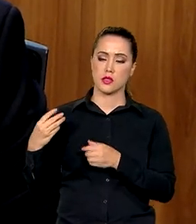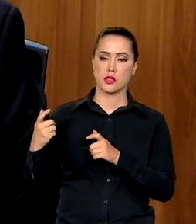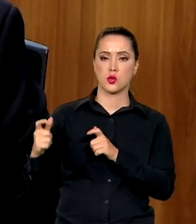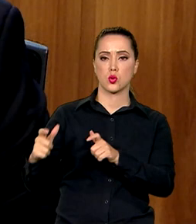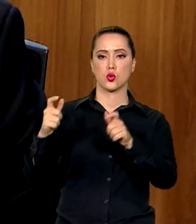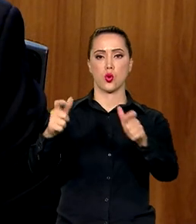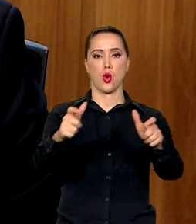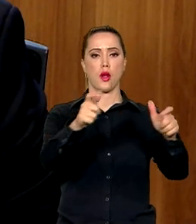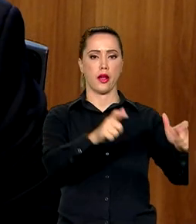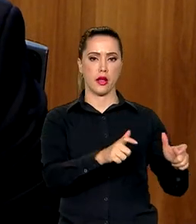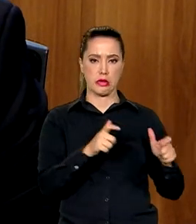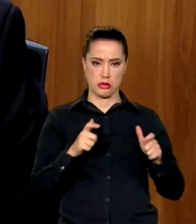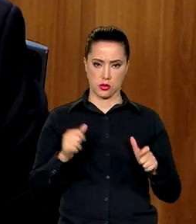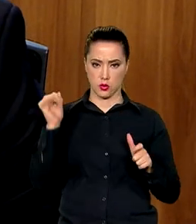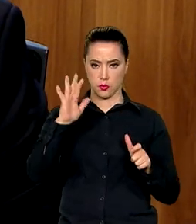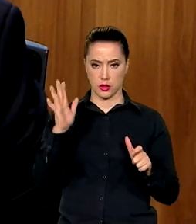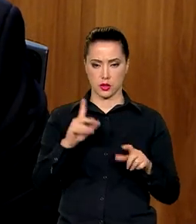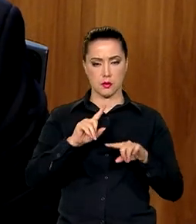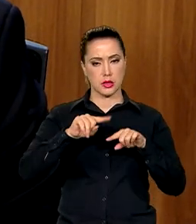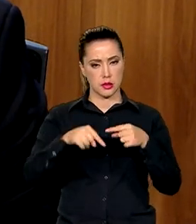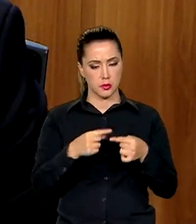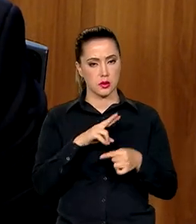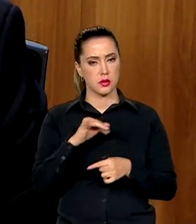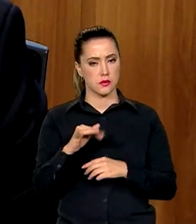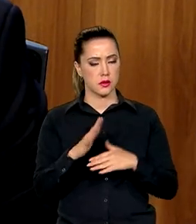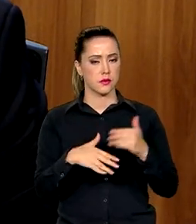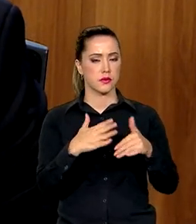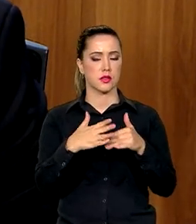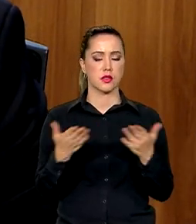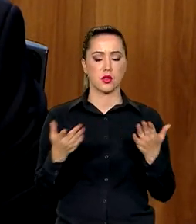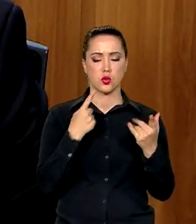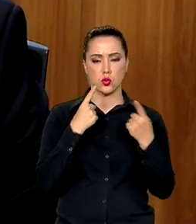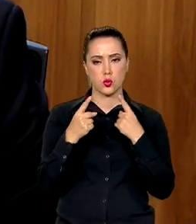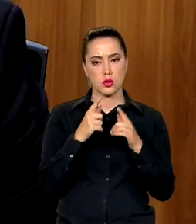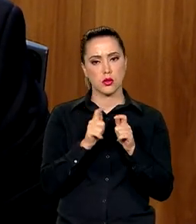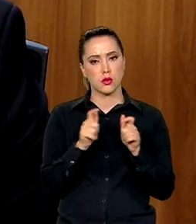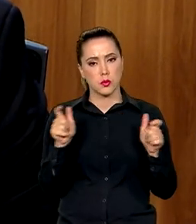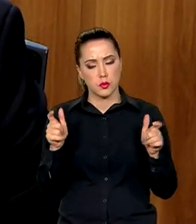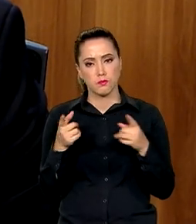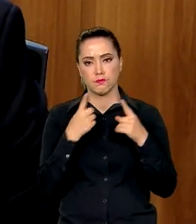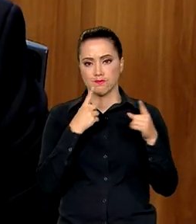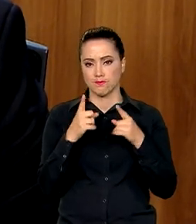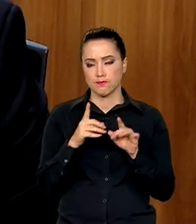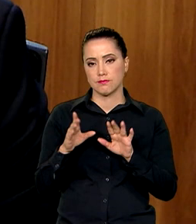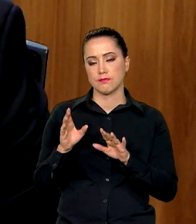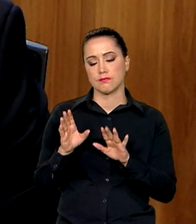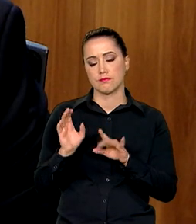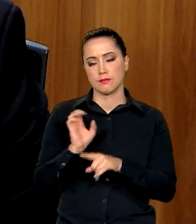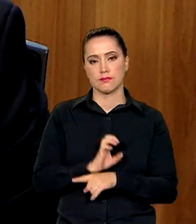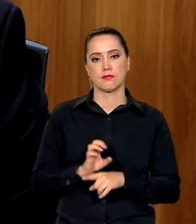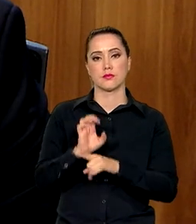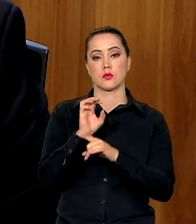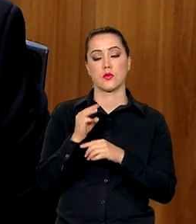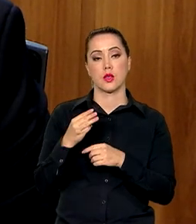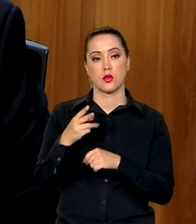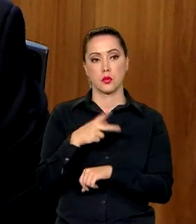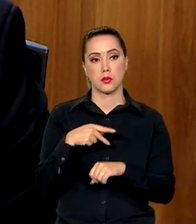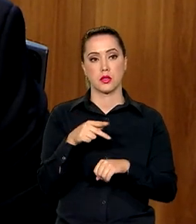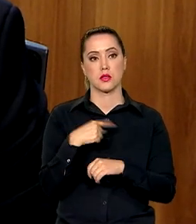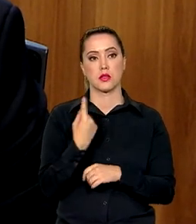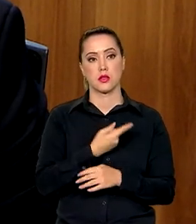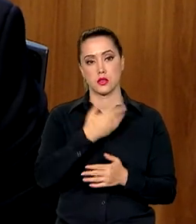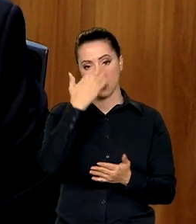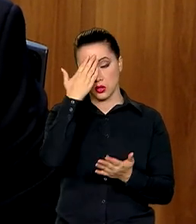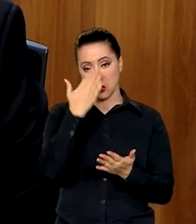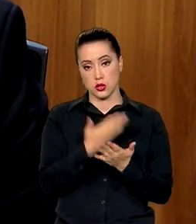no na primeira leva porém estamos avançando estamos no debate amplo com as bancadas Estaduais de todo o país e acreditamos que vamos